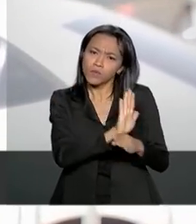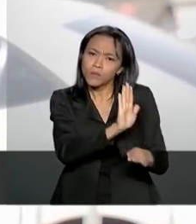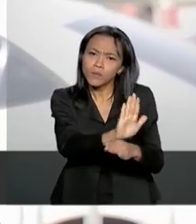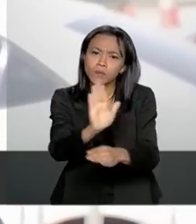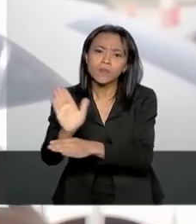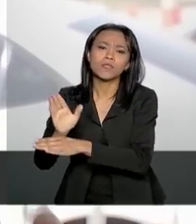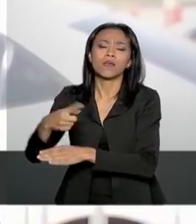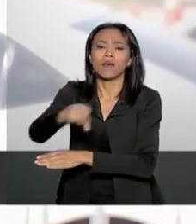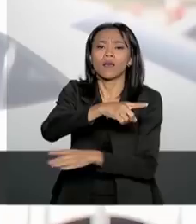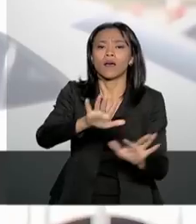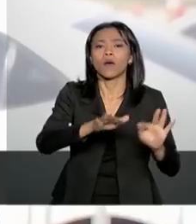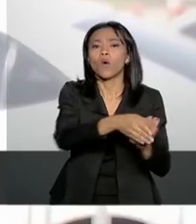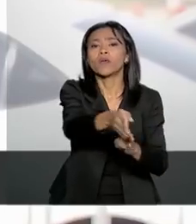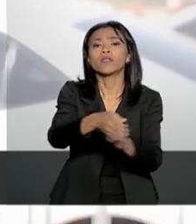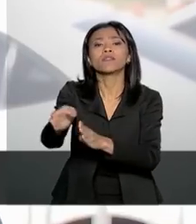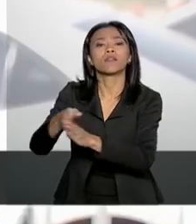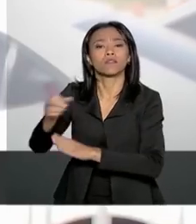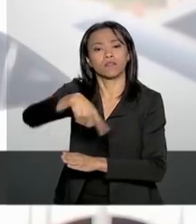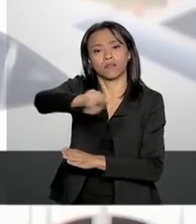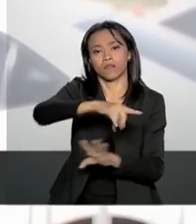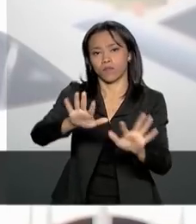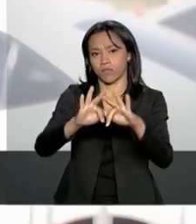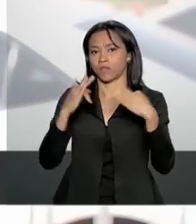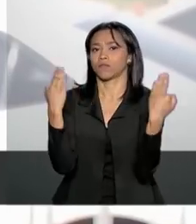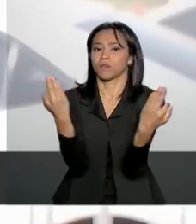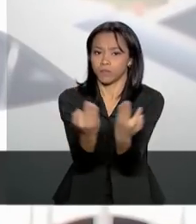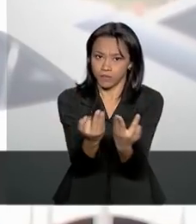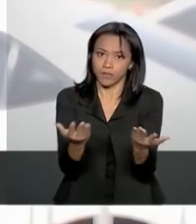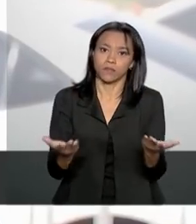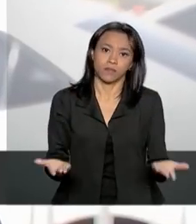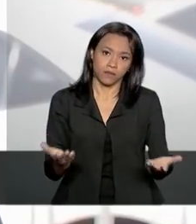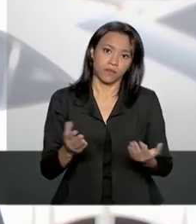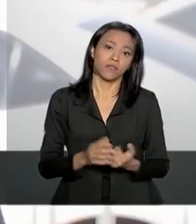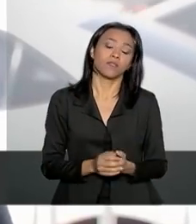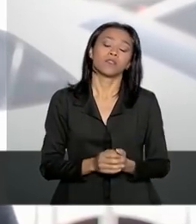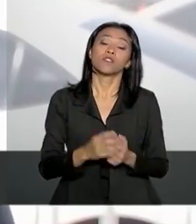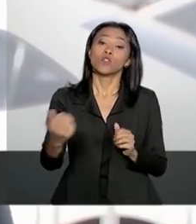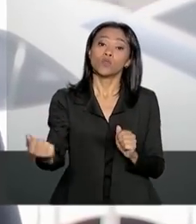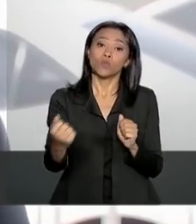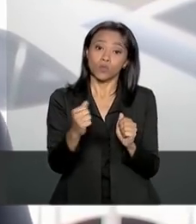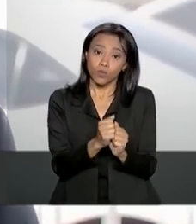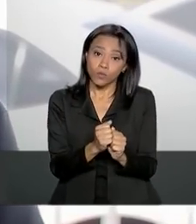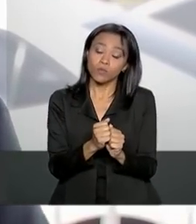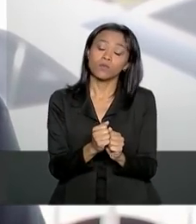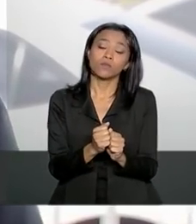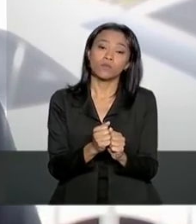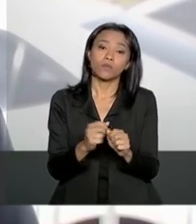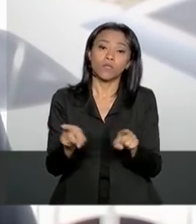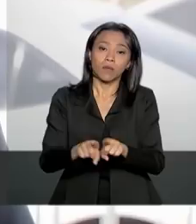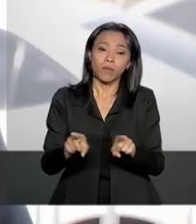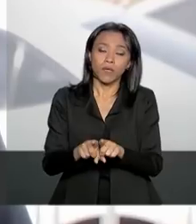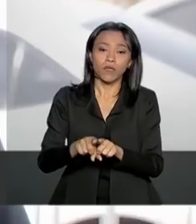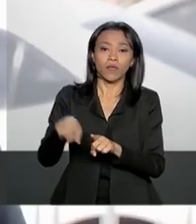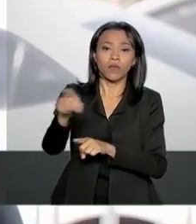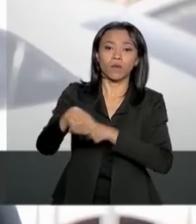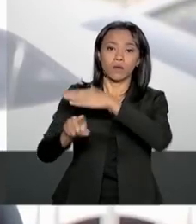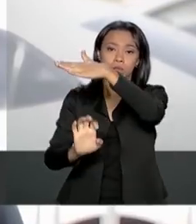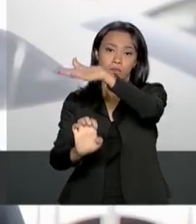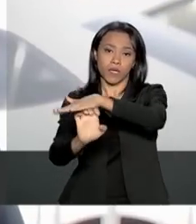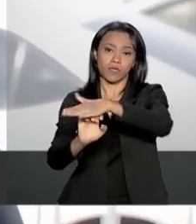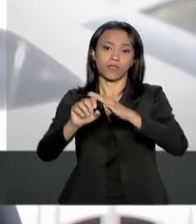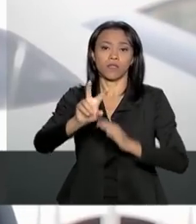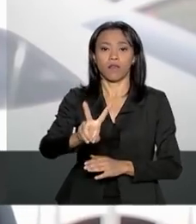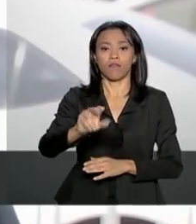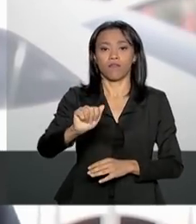de indenização e de assistência jurídica para assistência emergencial junto à Vale, junto, enfim, eventuais